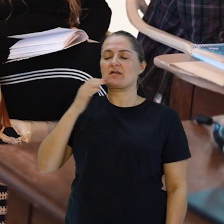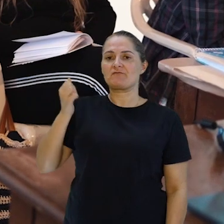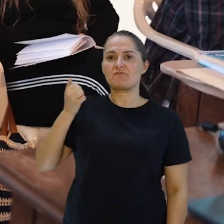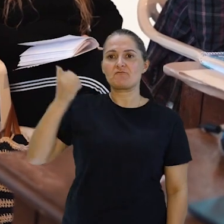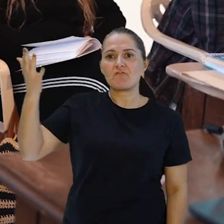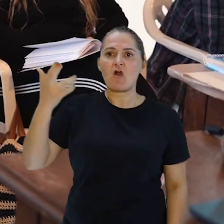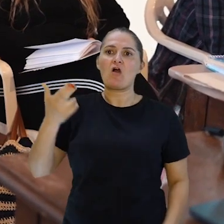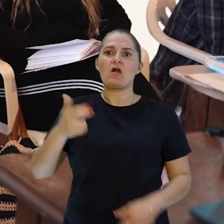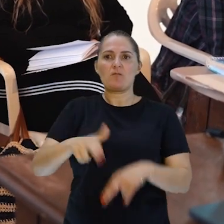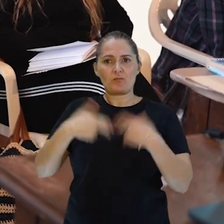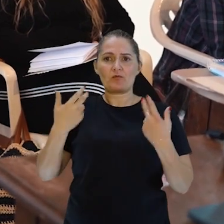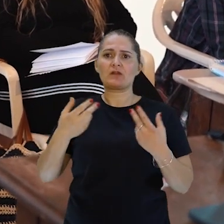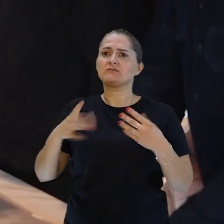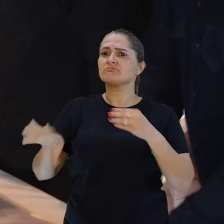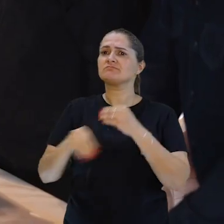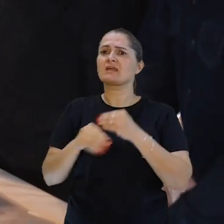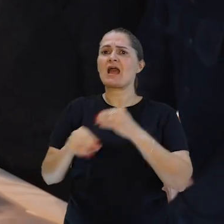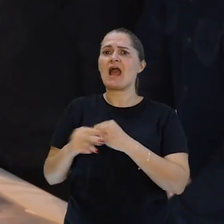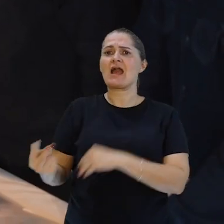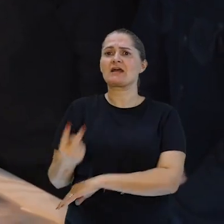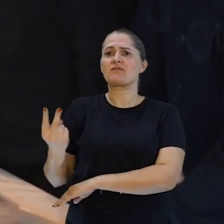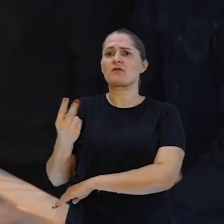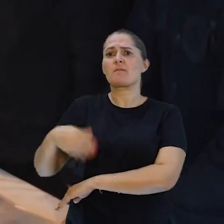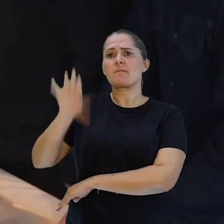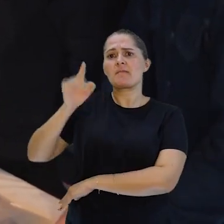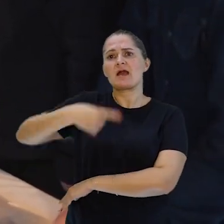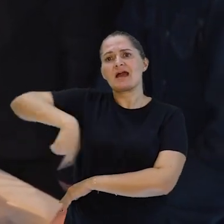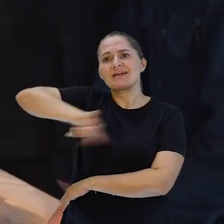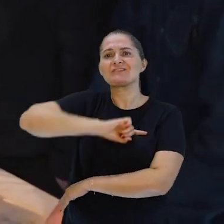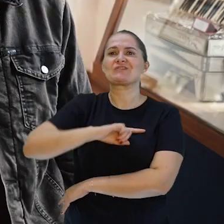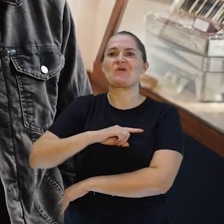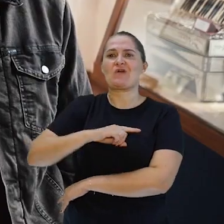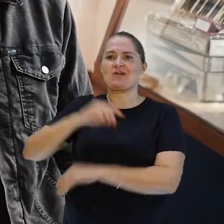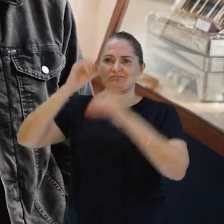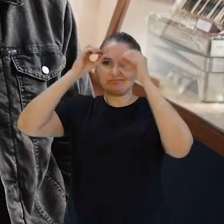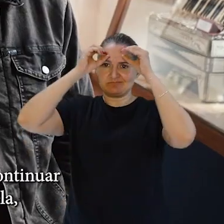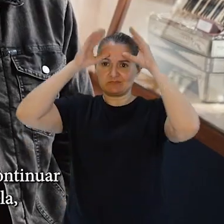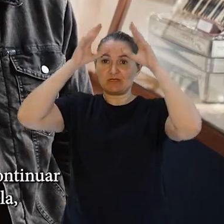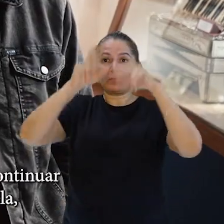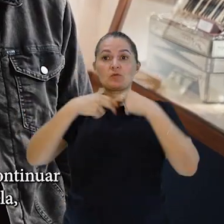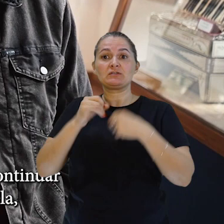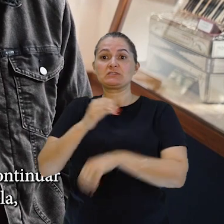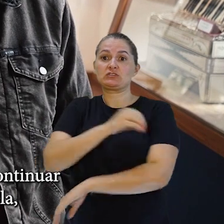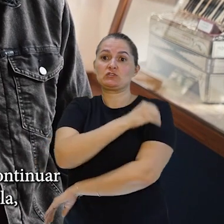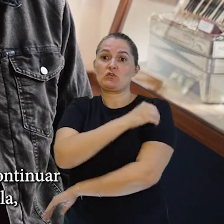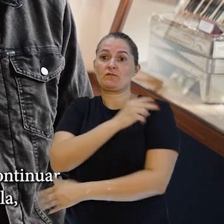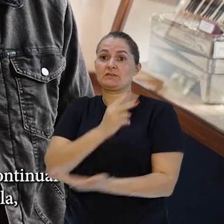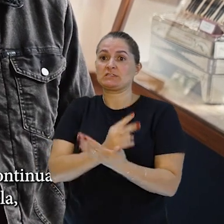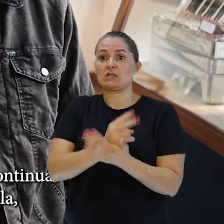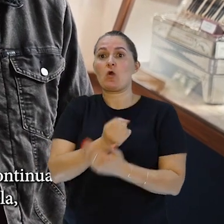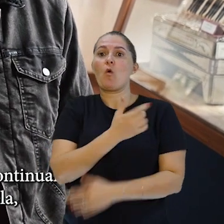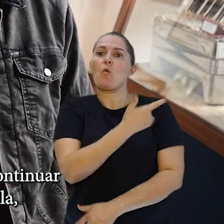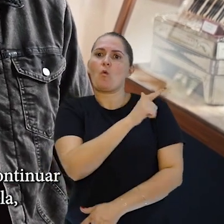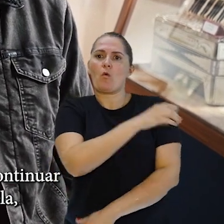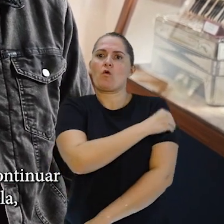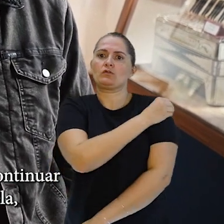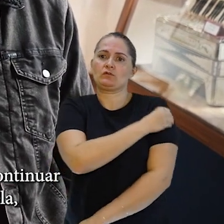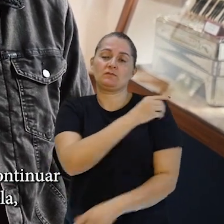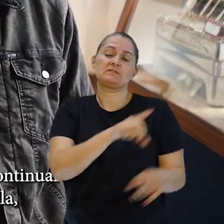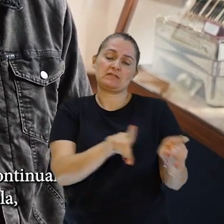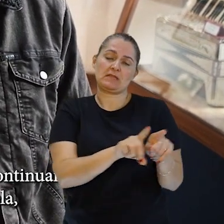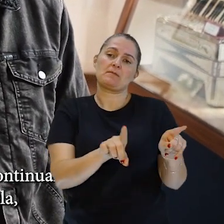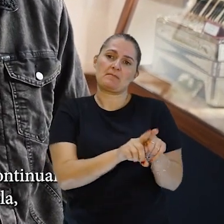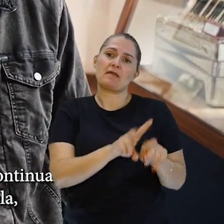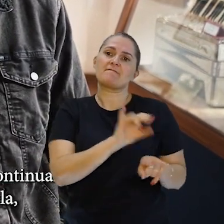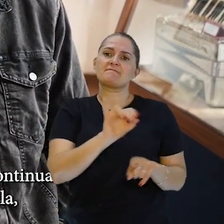fora que se conhecia e tudo isso foi agregando valor cada vez maior à nossa ideia. Então, assim, tenho certeza que se essa oficina continuar acontecendo ou